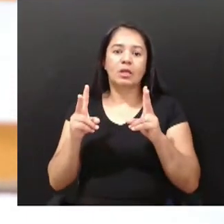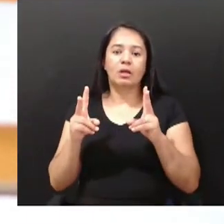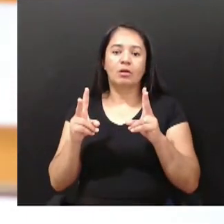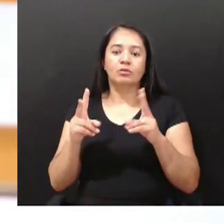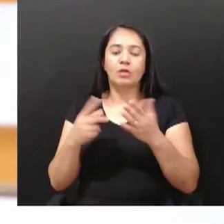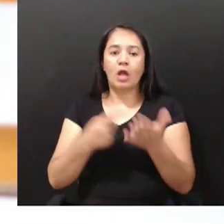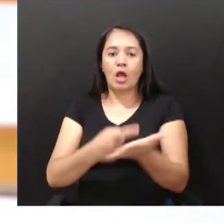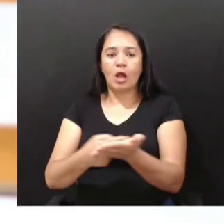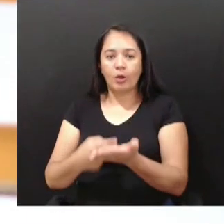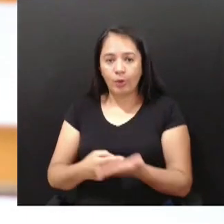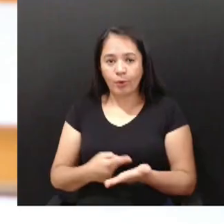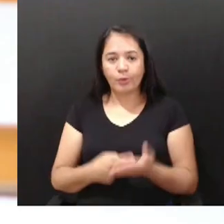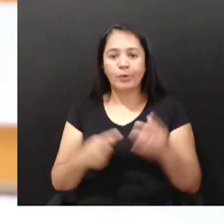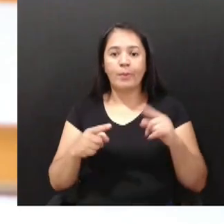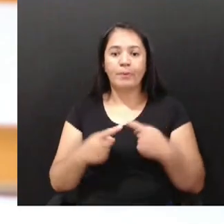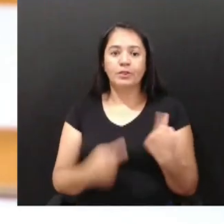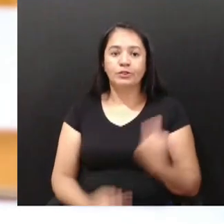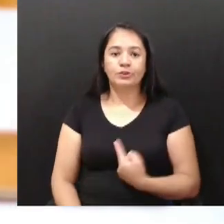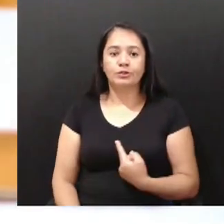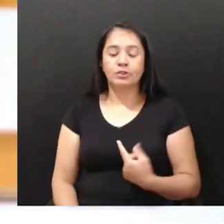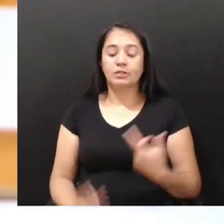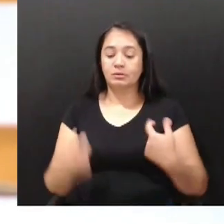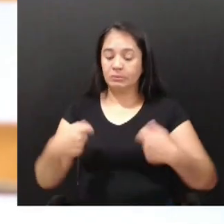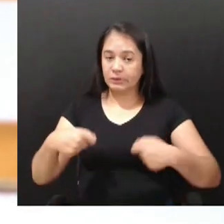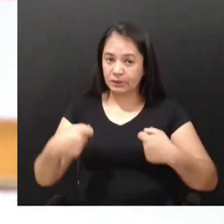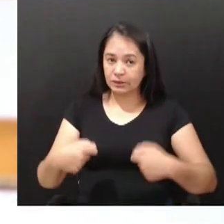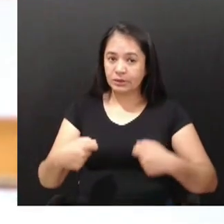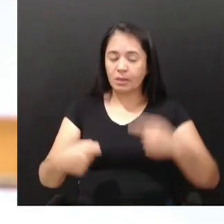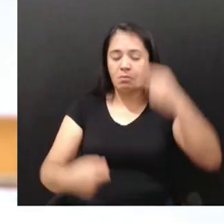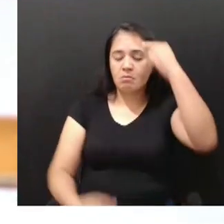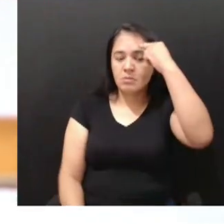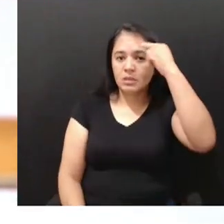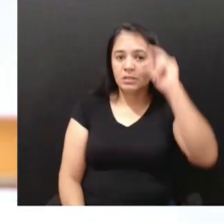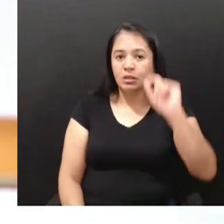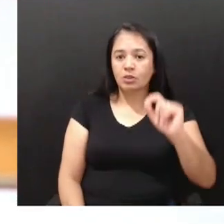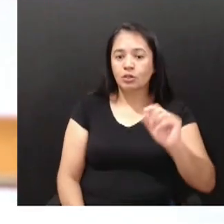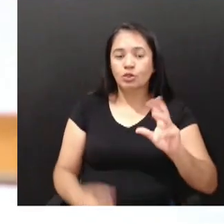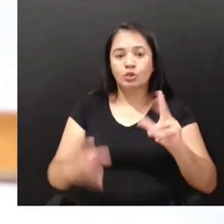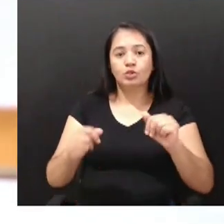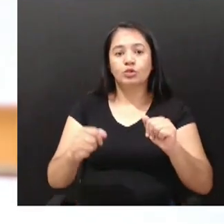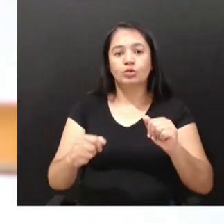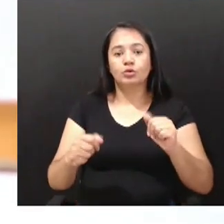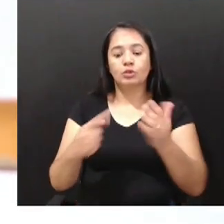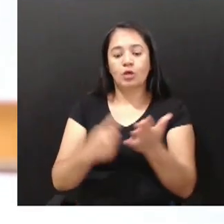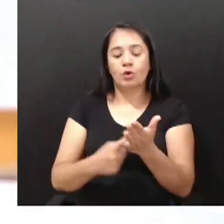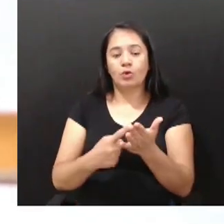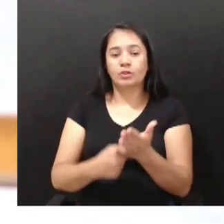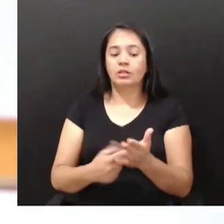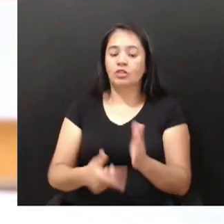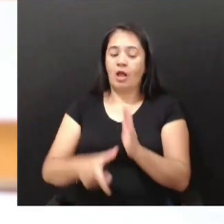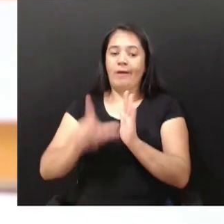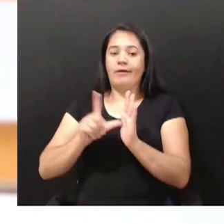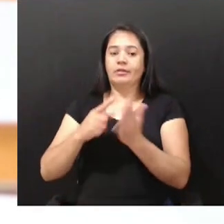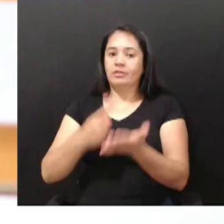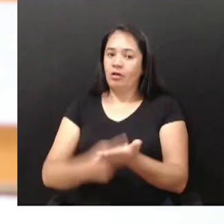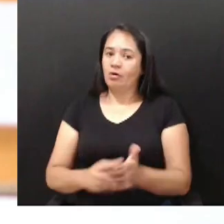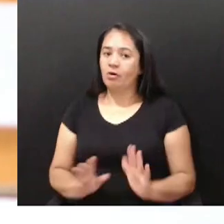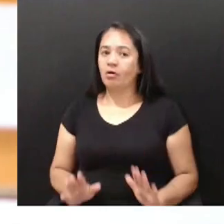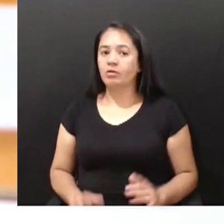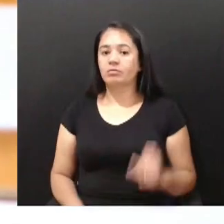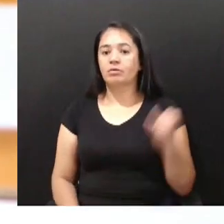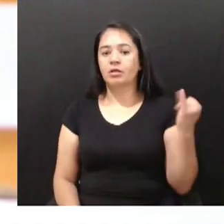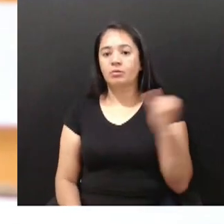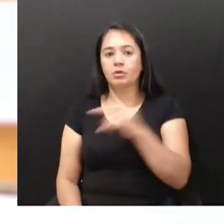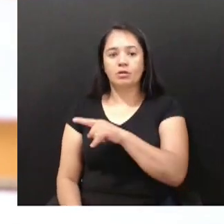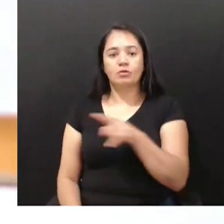mas a gente precisa pensar que tudo isso é acordado antes, né? É muito importante que quando você faz